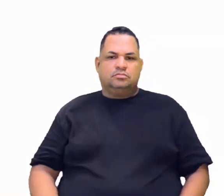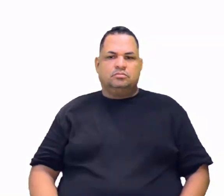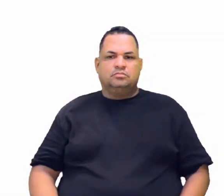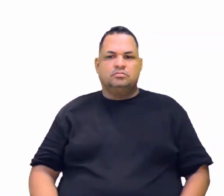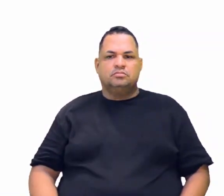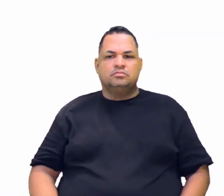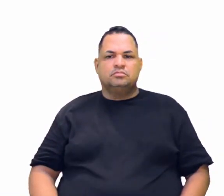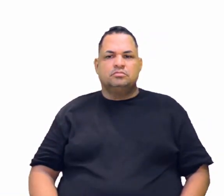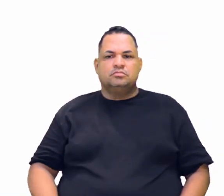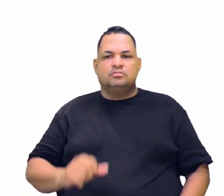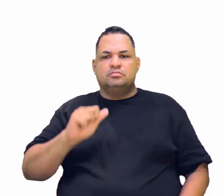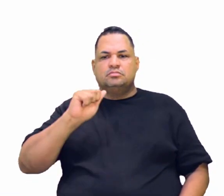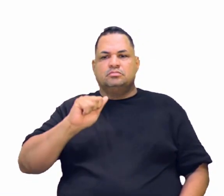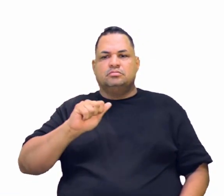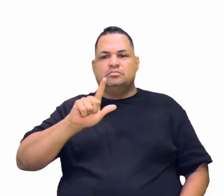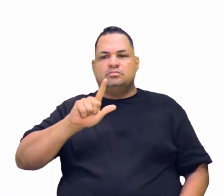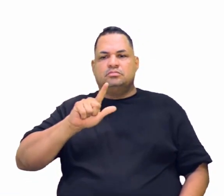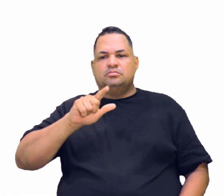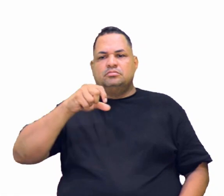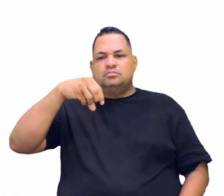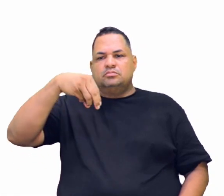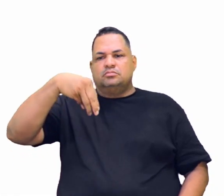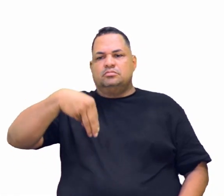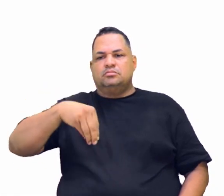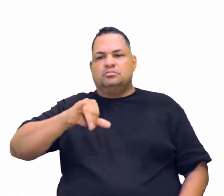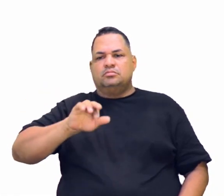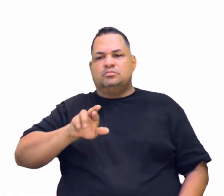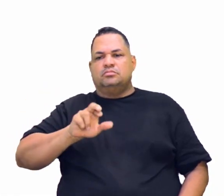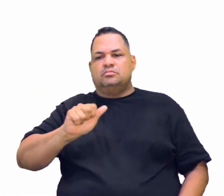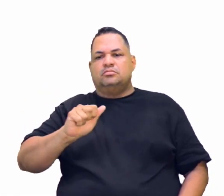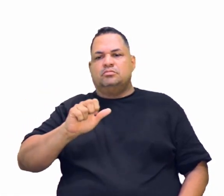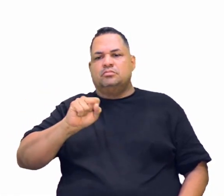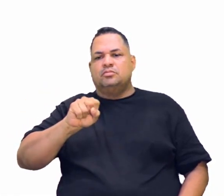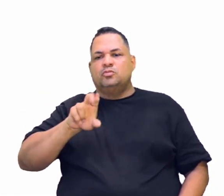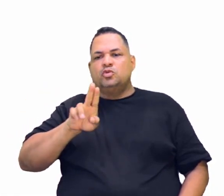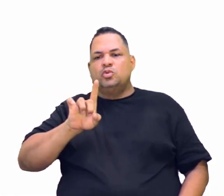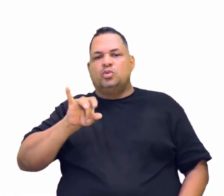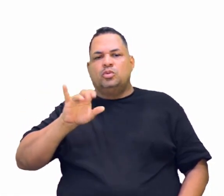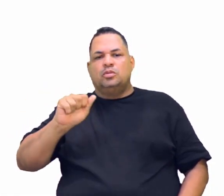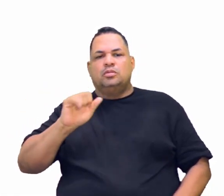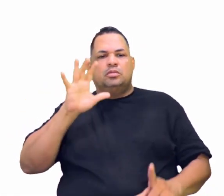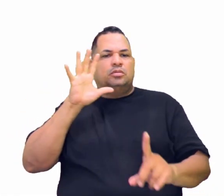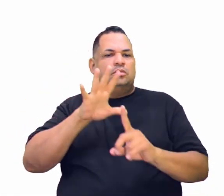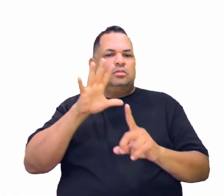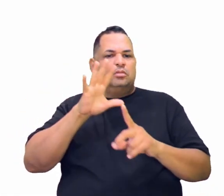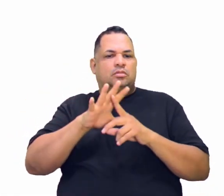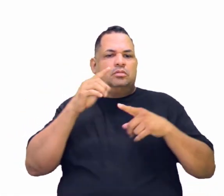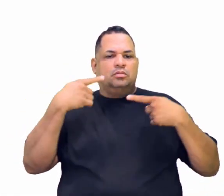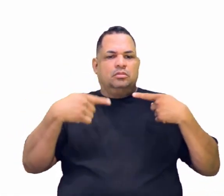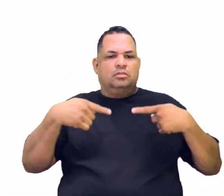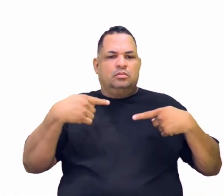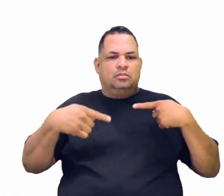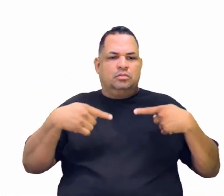o Almir Suruí. O Almir Suruí, que tem uma influência muito grande, uma influência política,